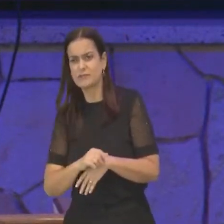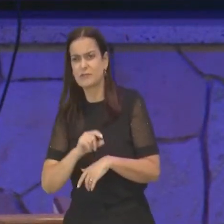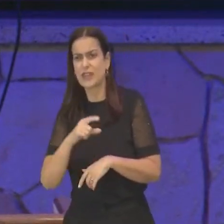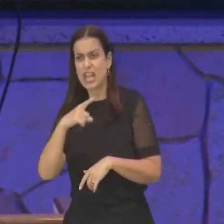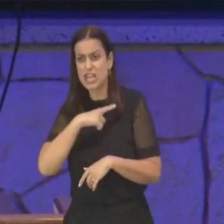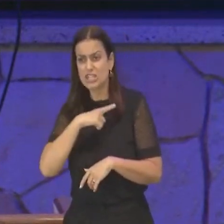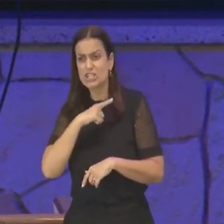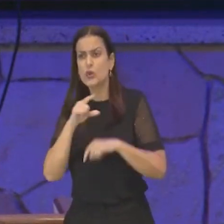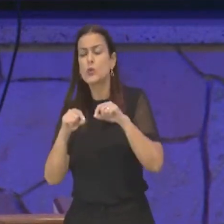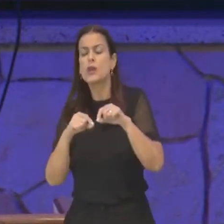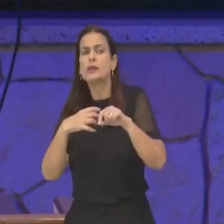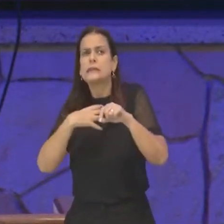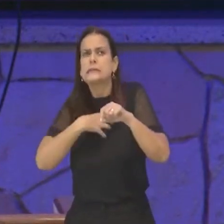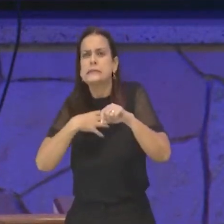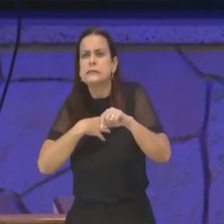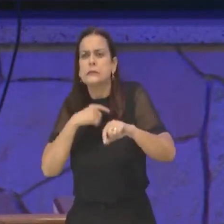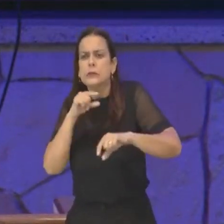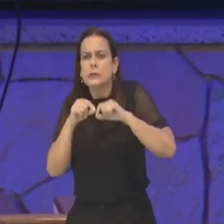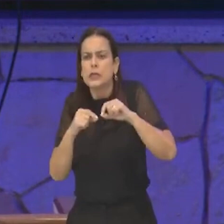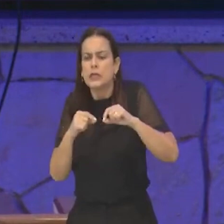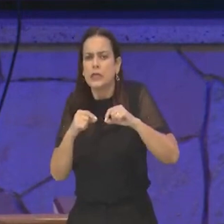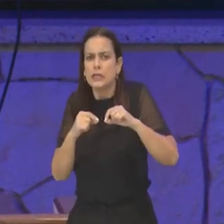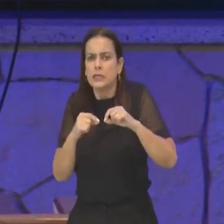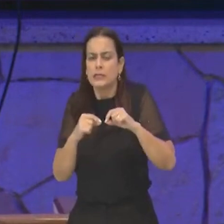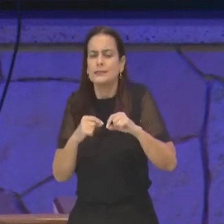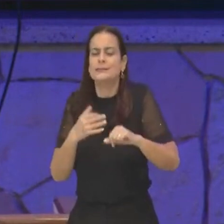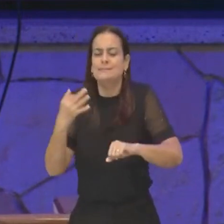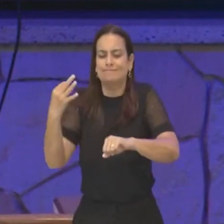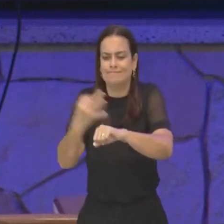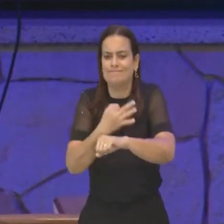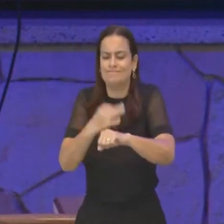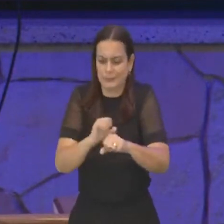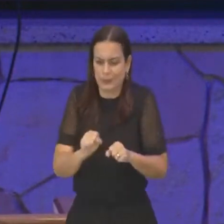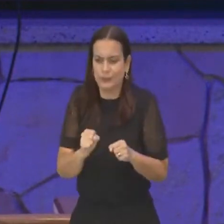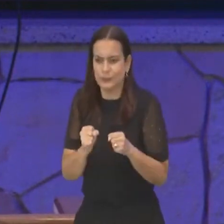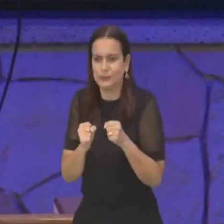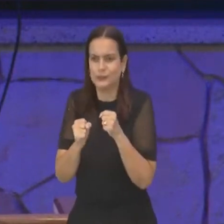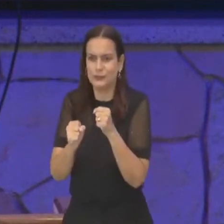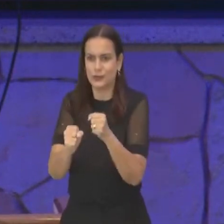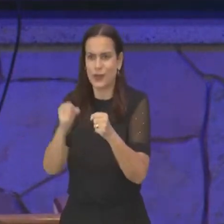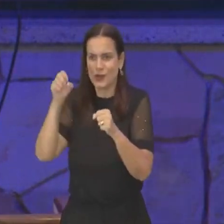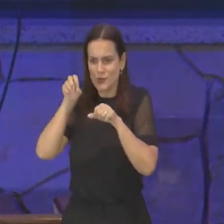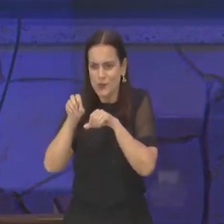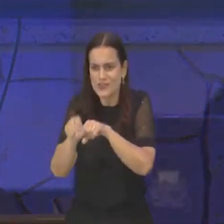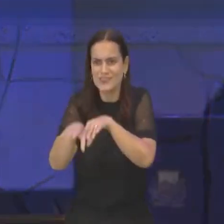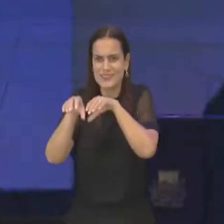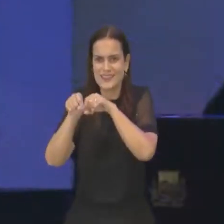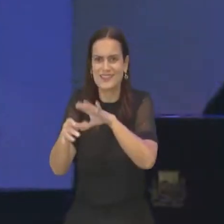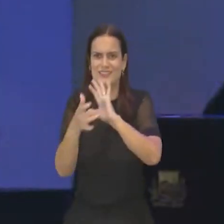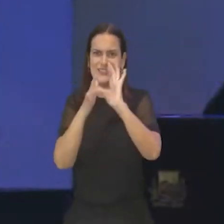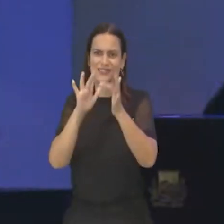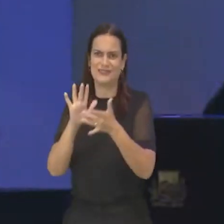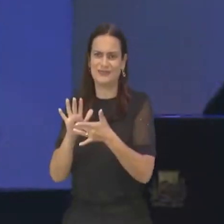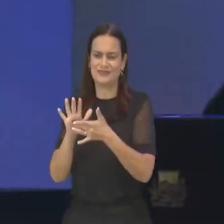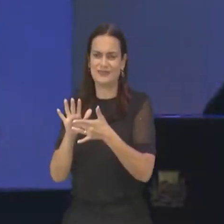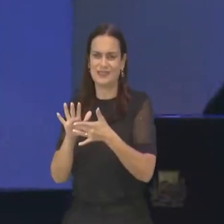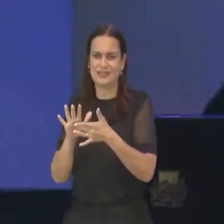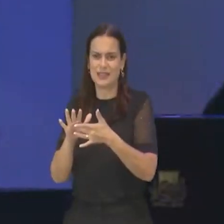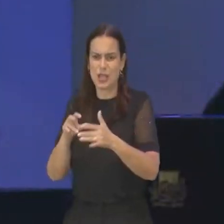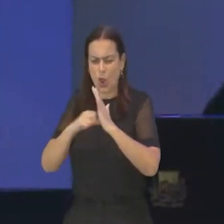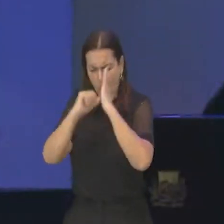havia o sentimento de uma perseverança na doutrina, de uma perseverança